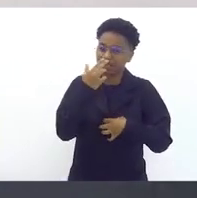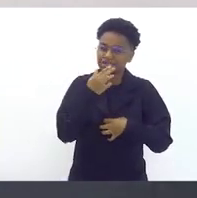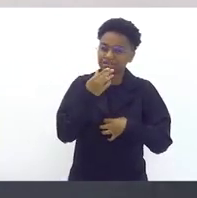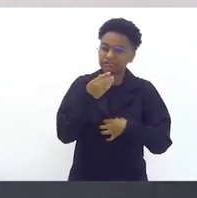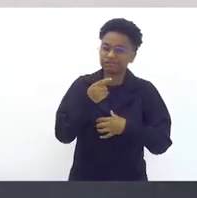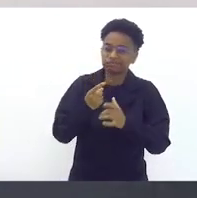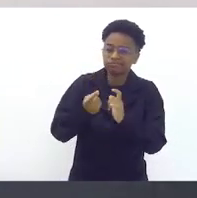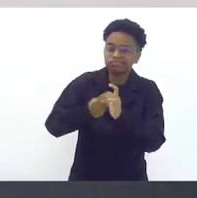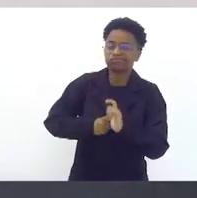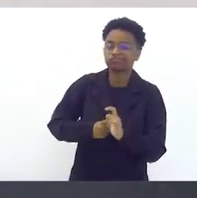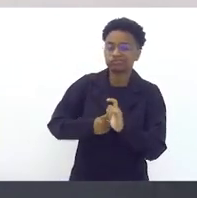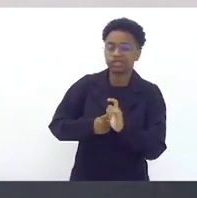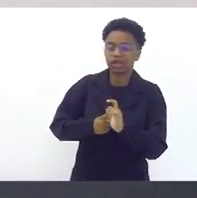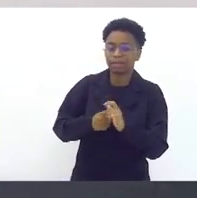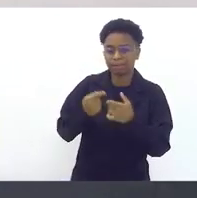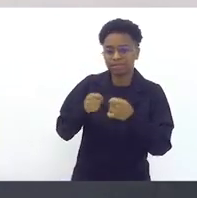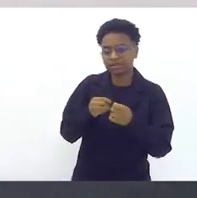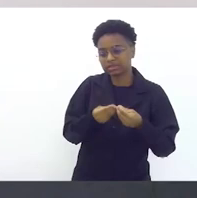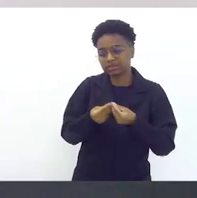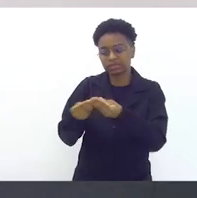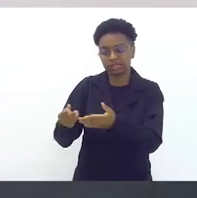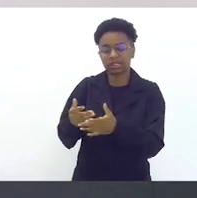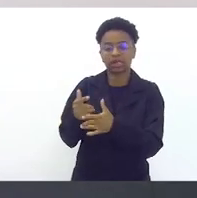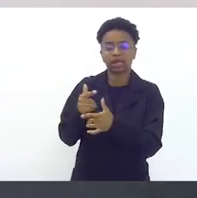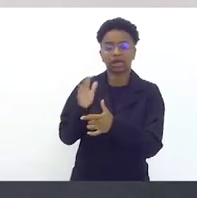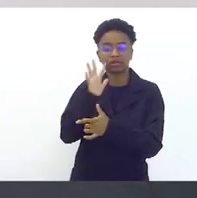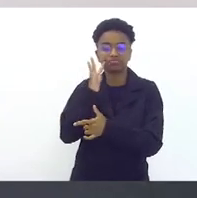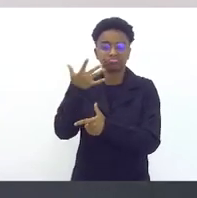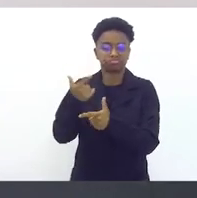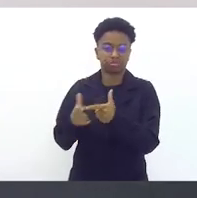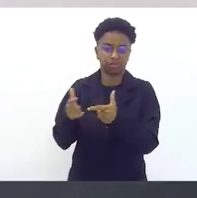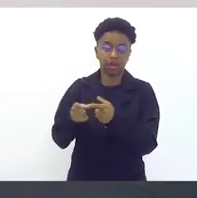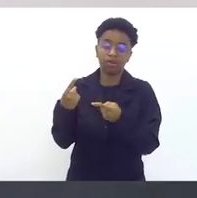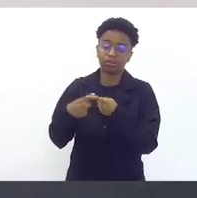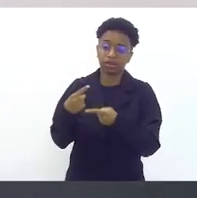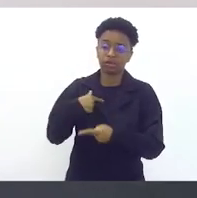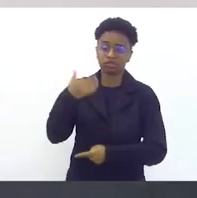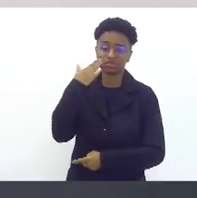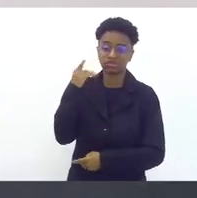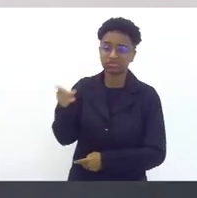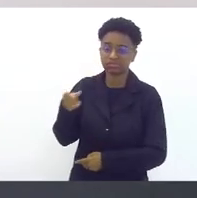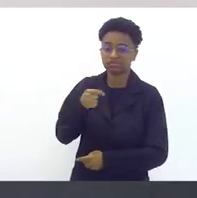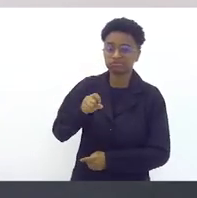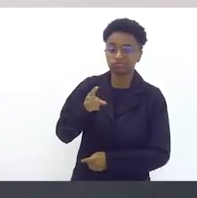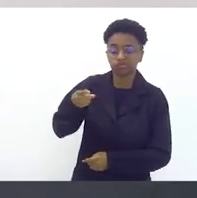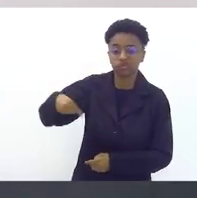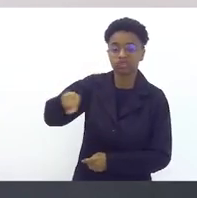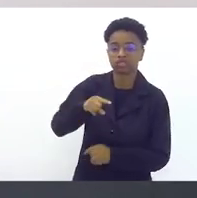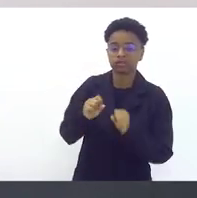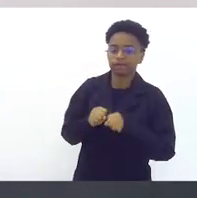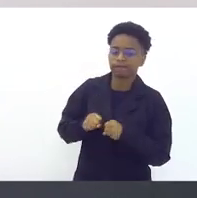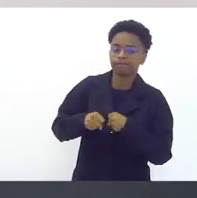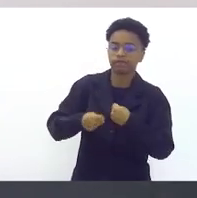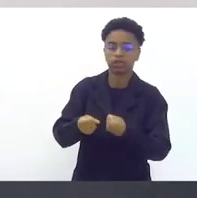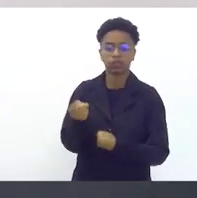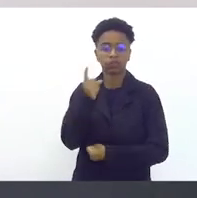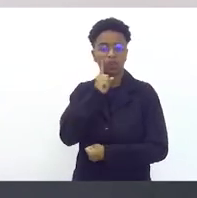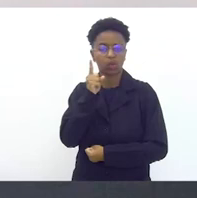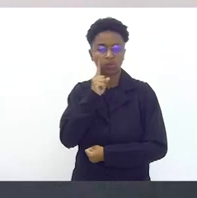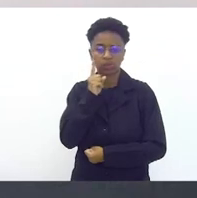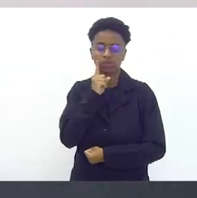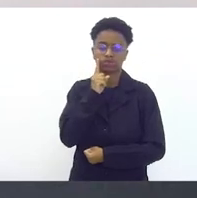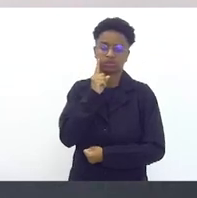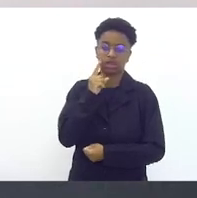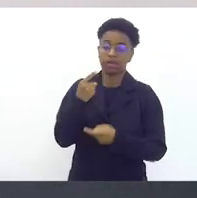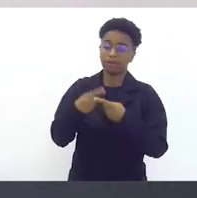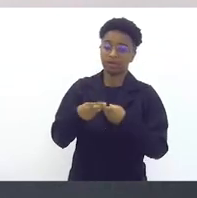problema, porque sei o quanto vocês se dedicam todos os dias, apesar das dificuldades, da